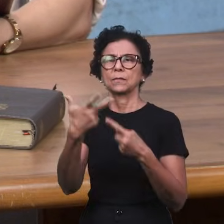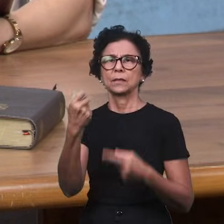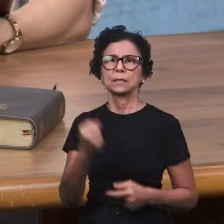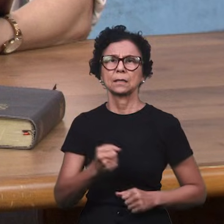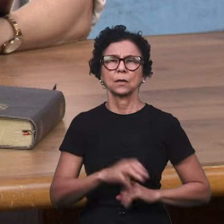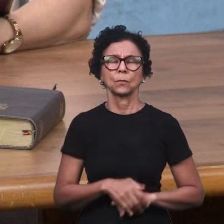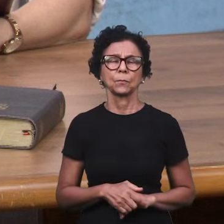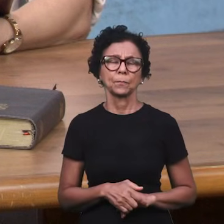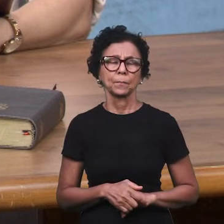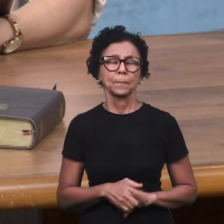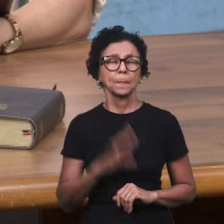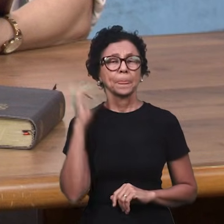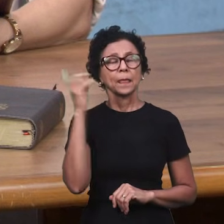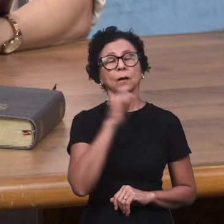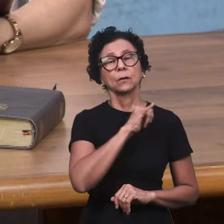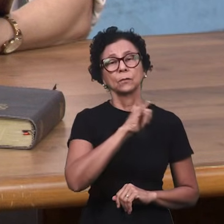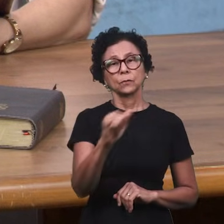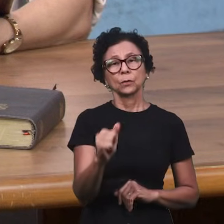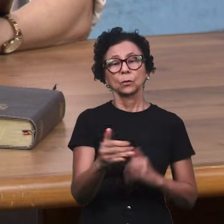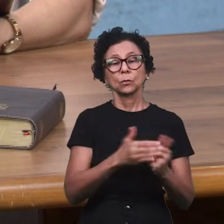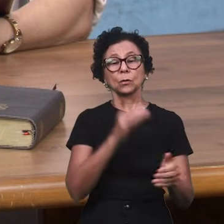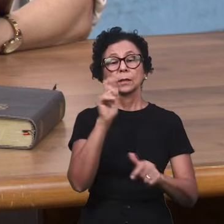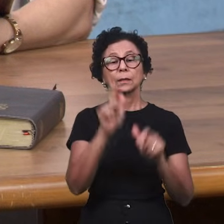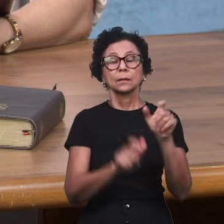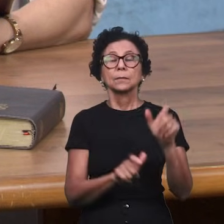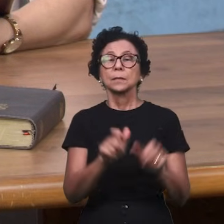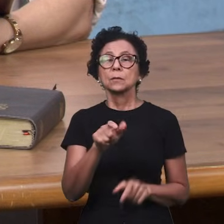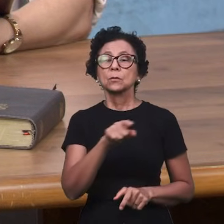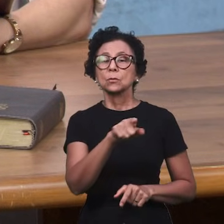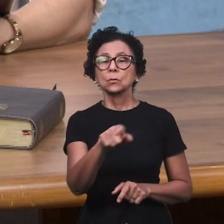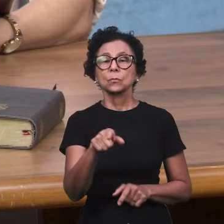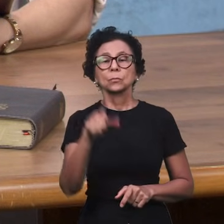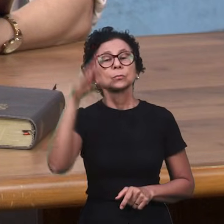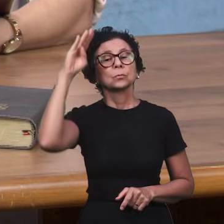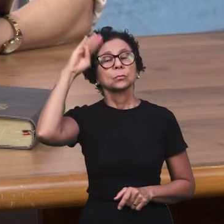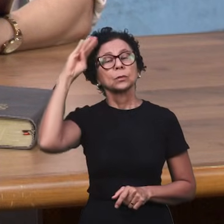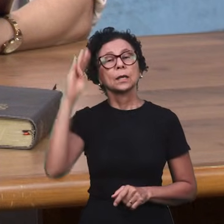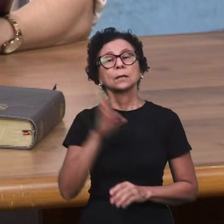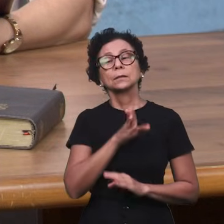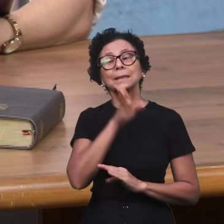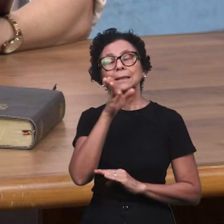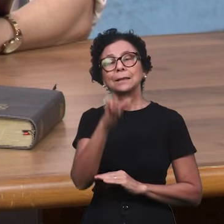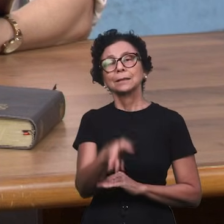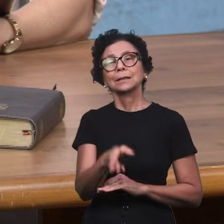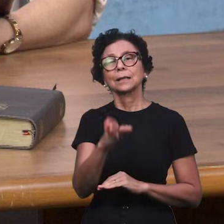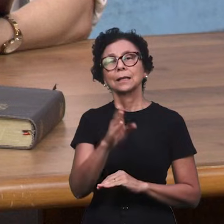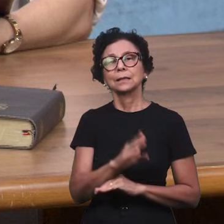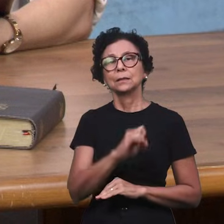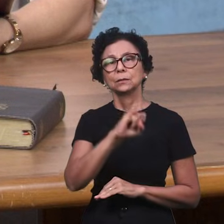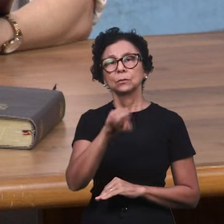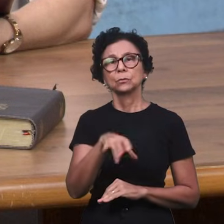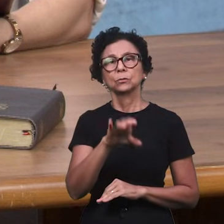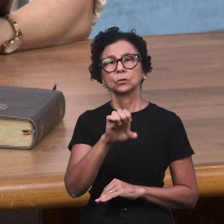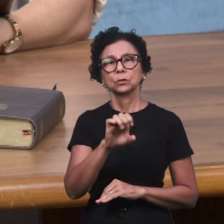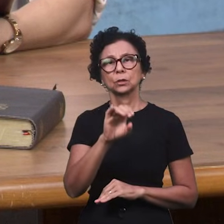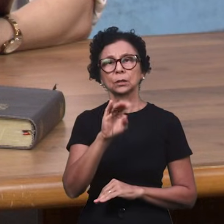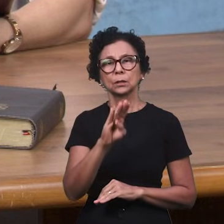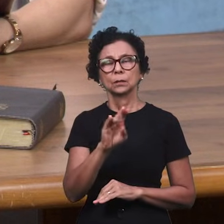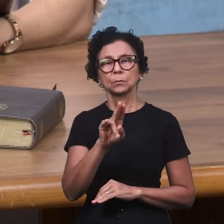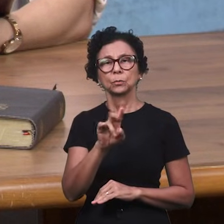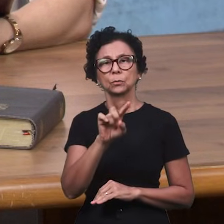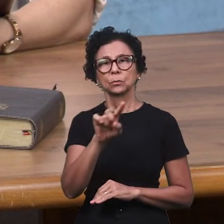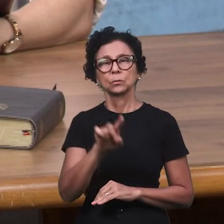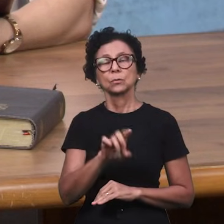jebuseus será chefe maioral. Então Joabe, filho de Zeruia, subiu primeiro a